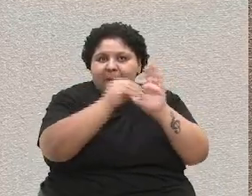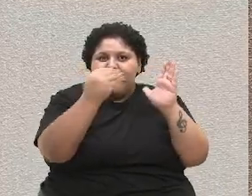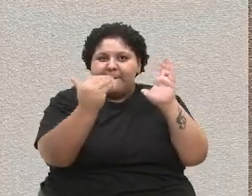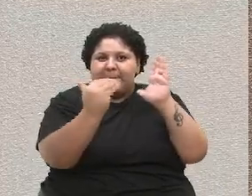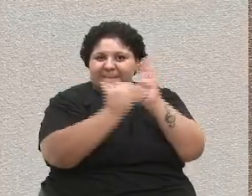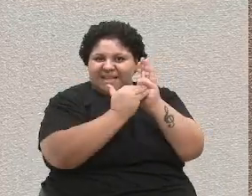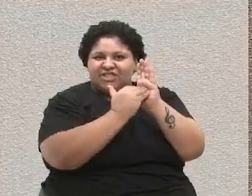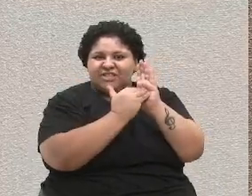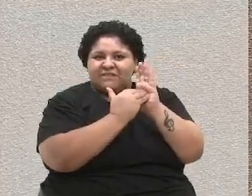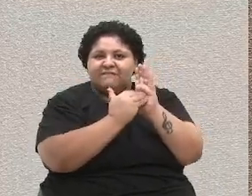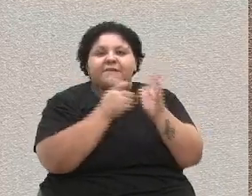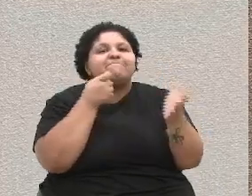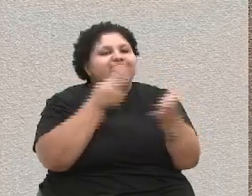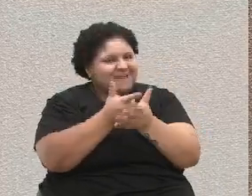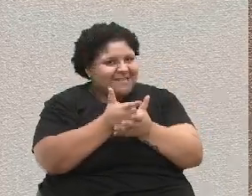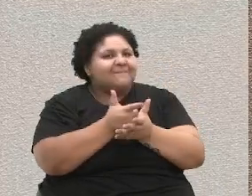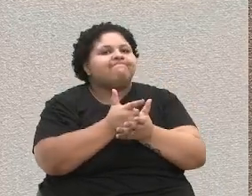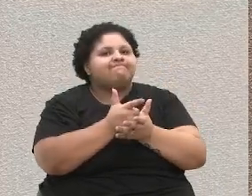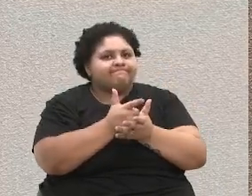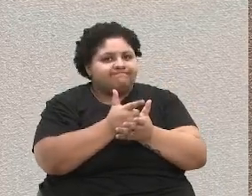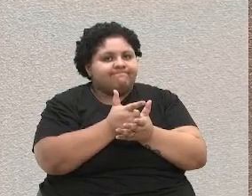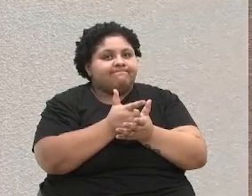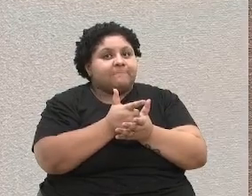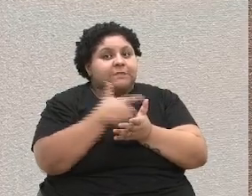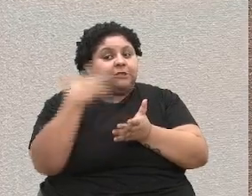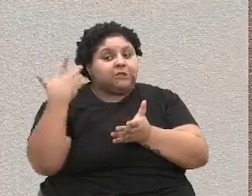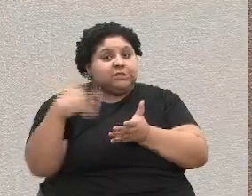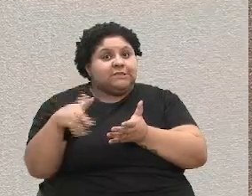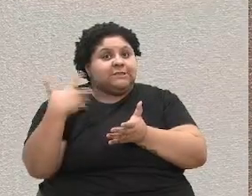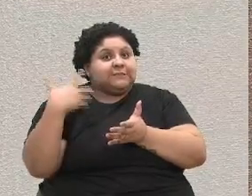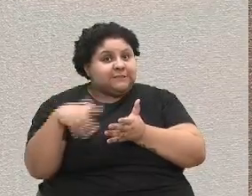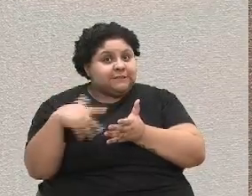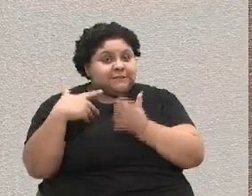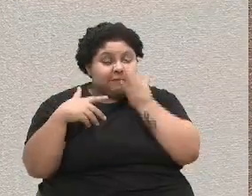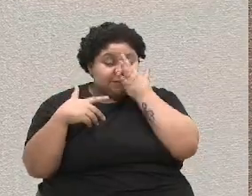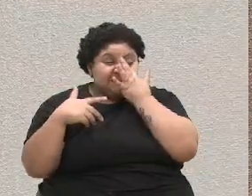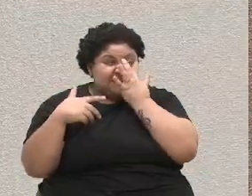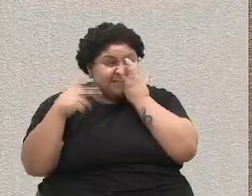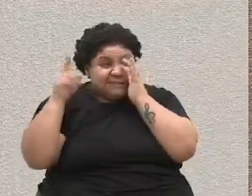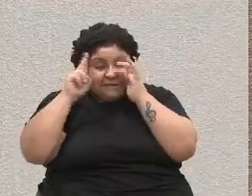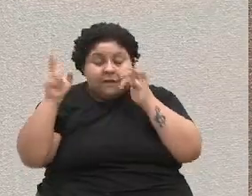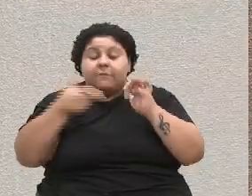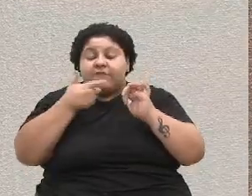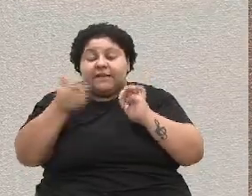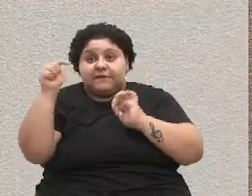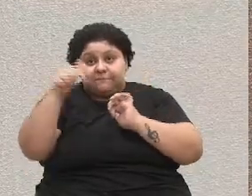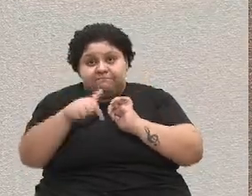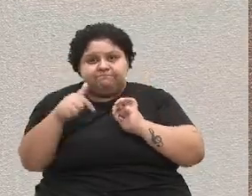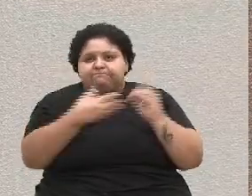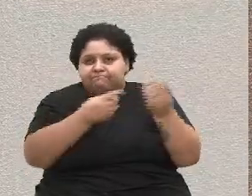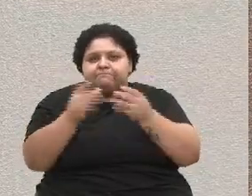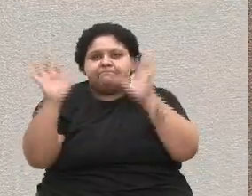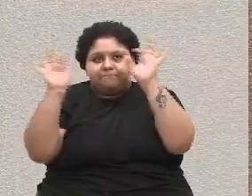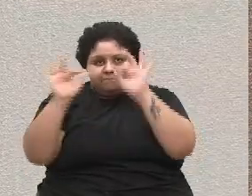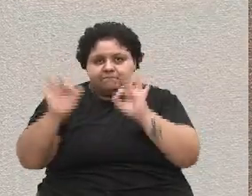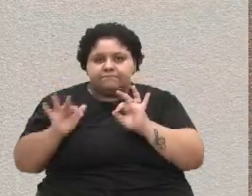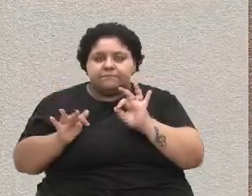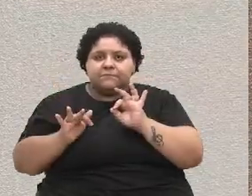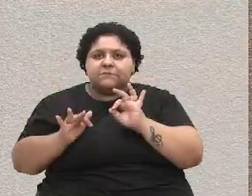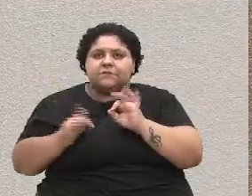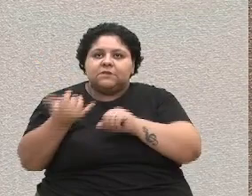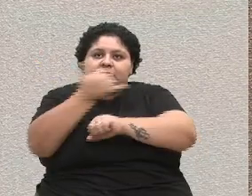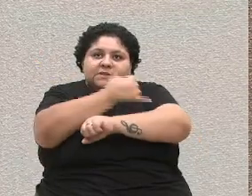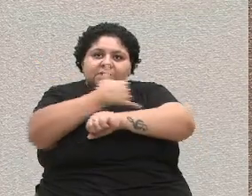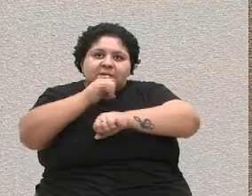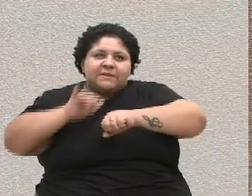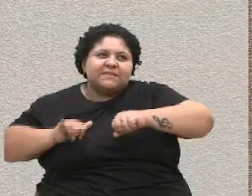vai pagar essa conta. Está ficando muito caro. Eu lembro que foi falado aqui nessa casa, com muita alegria, da passagem aérea